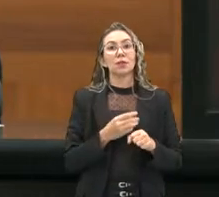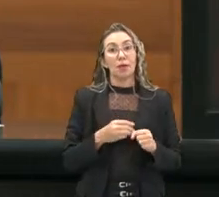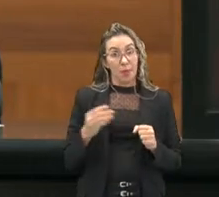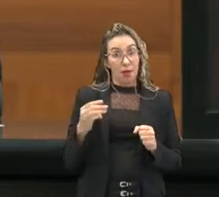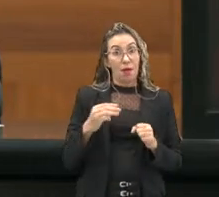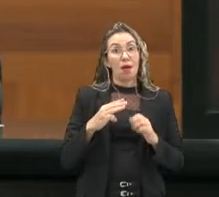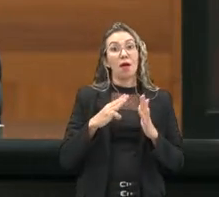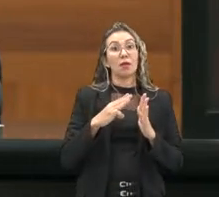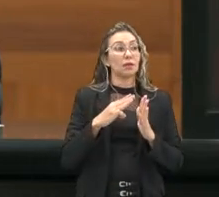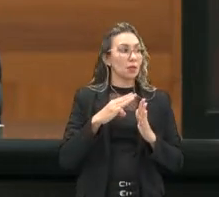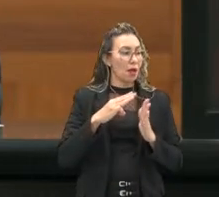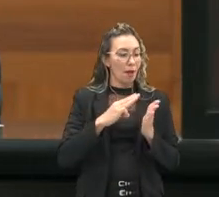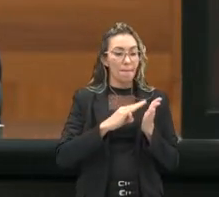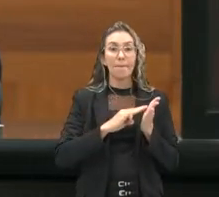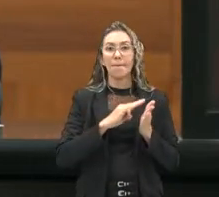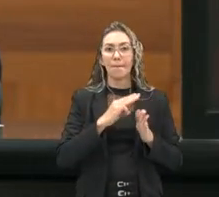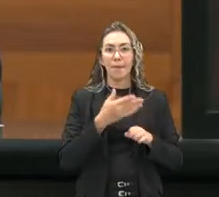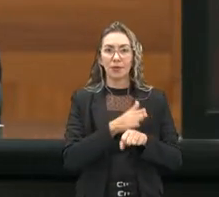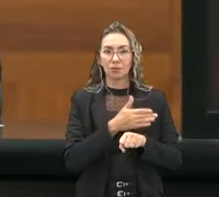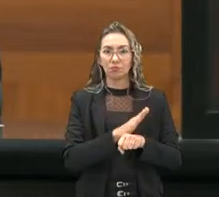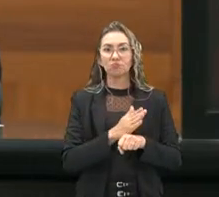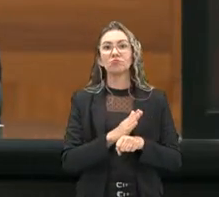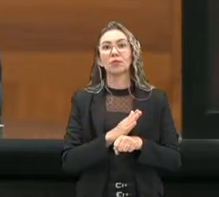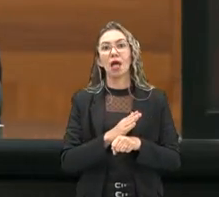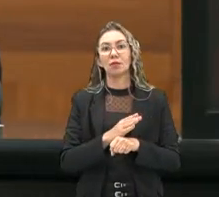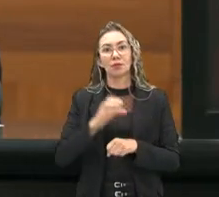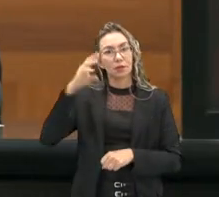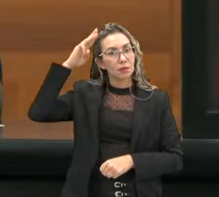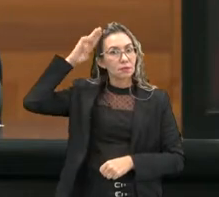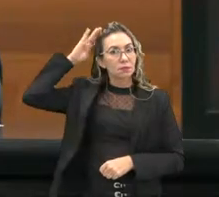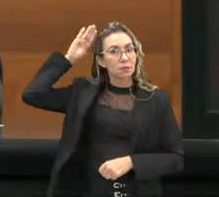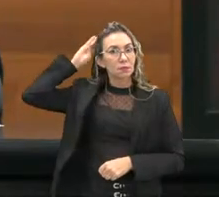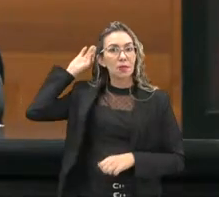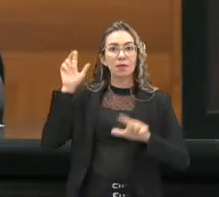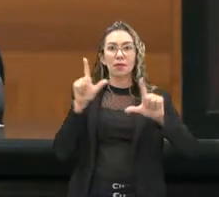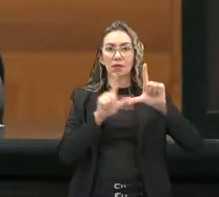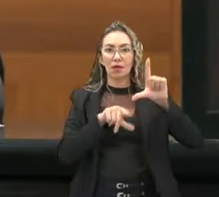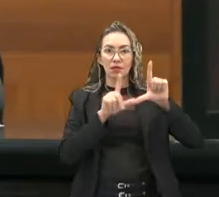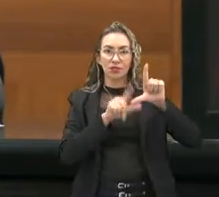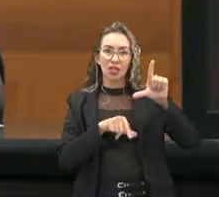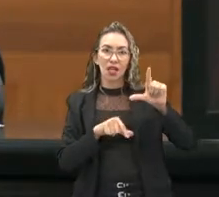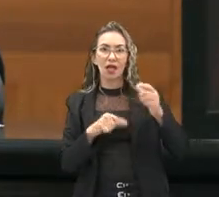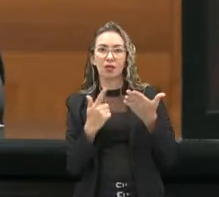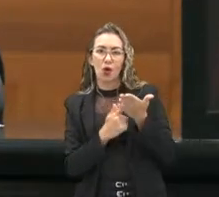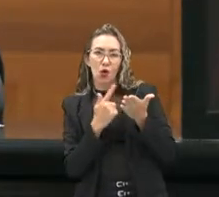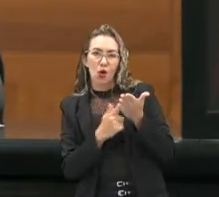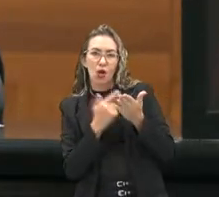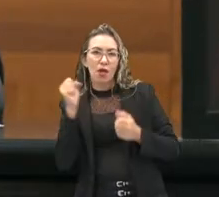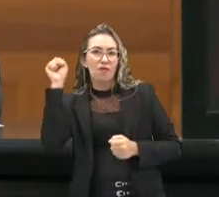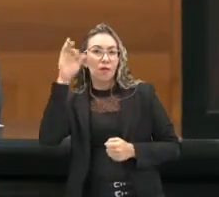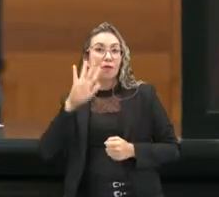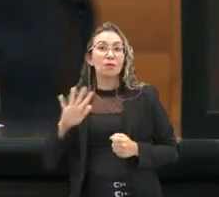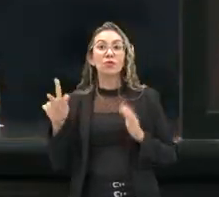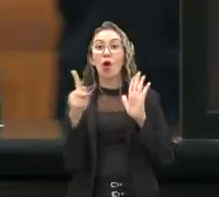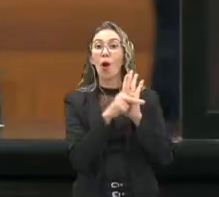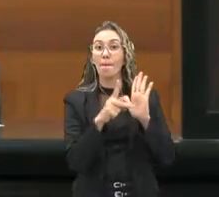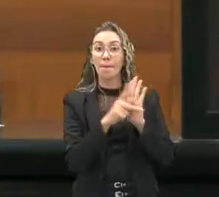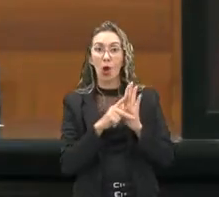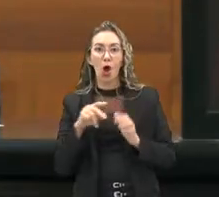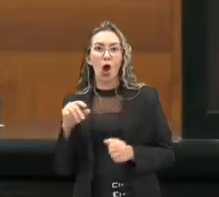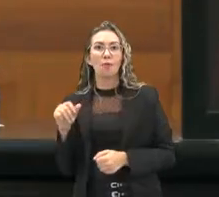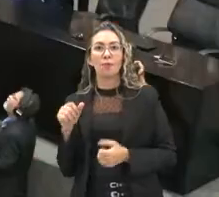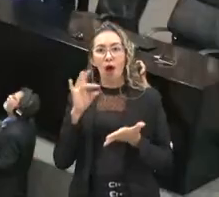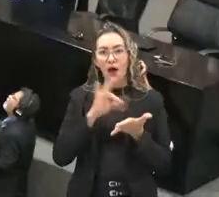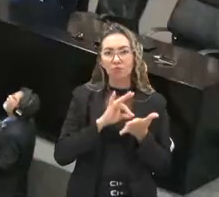e autor do livro Filinto Miller, A Verdade por Trás da Mentira, está sendo lançado no dia de hoje aqui em